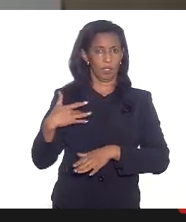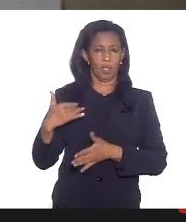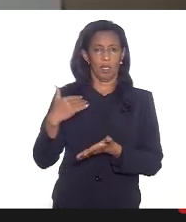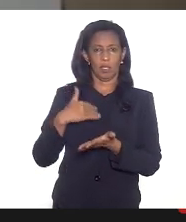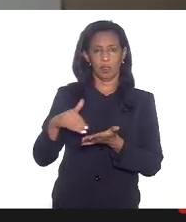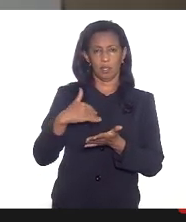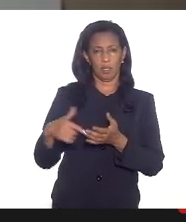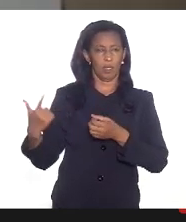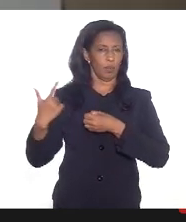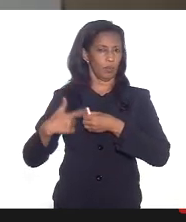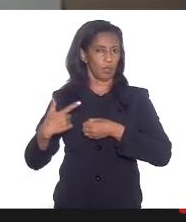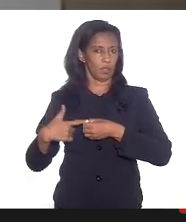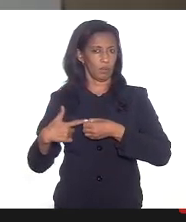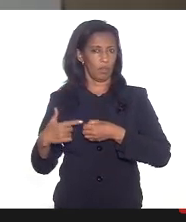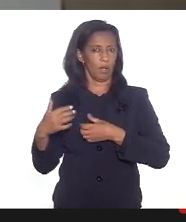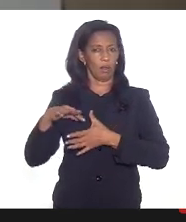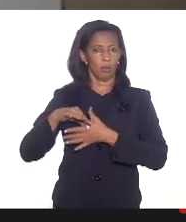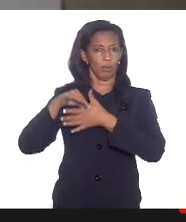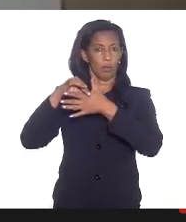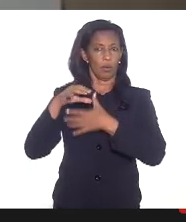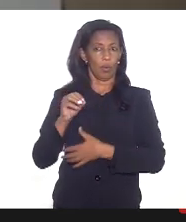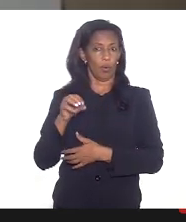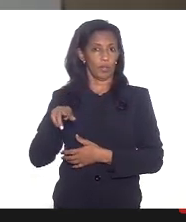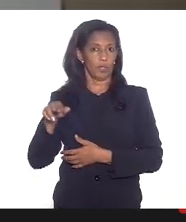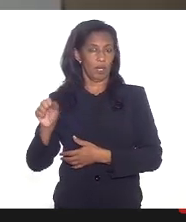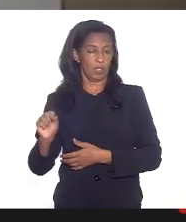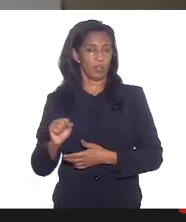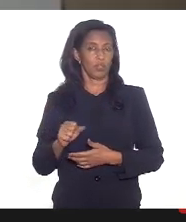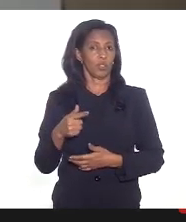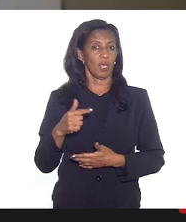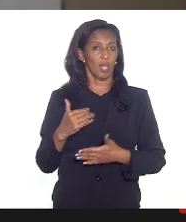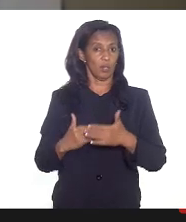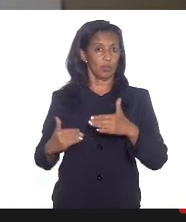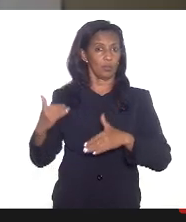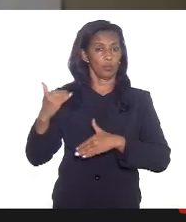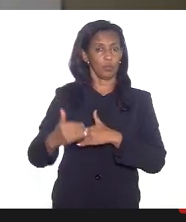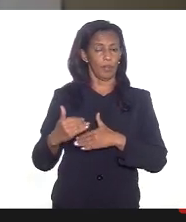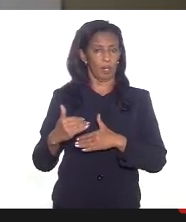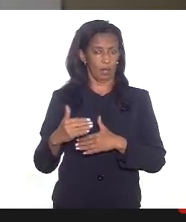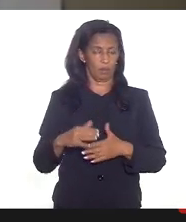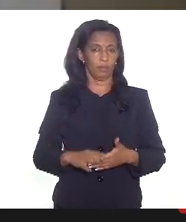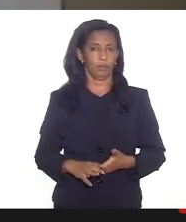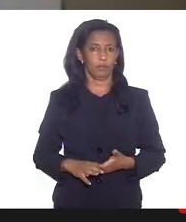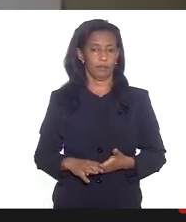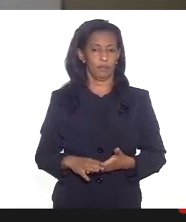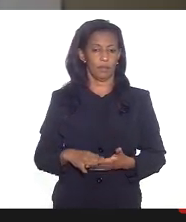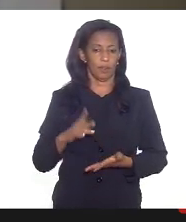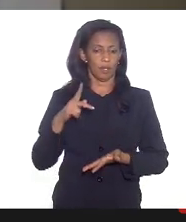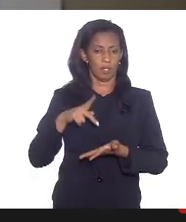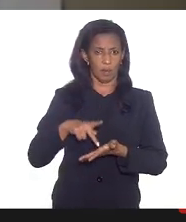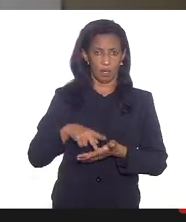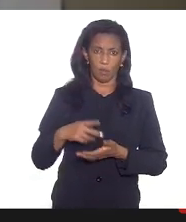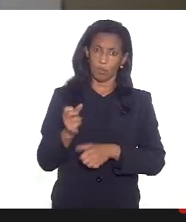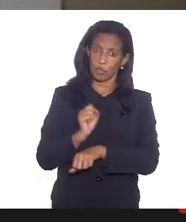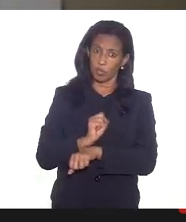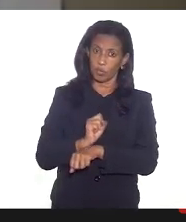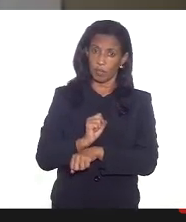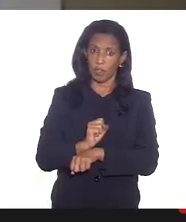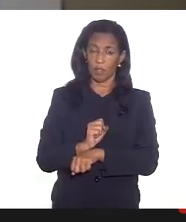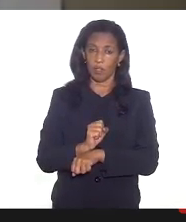municipal e o representante do coisa a gente será é superado em breve Nós realmente Esperamos que